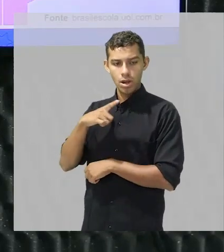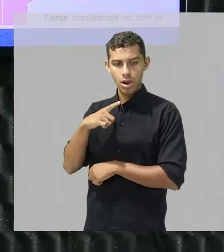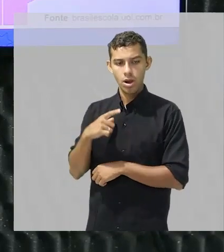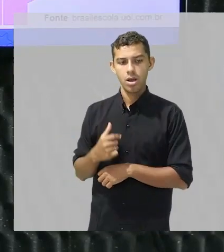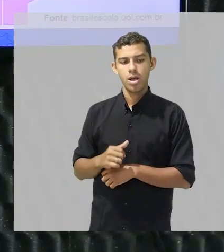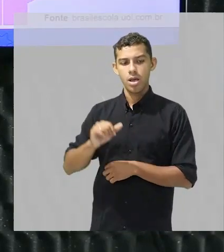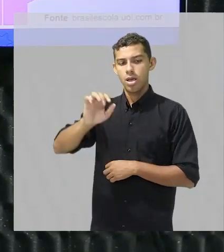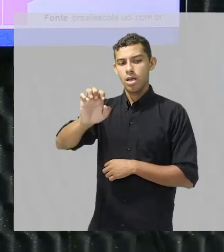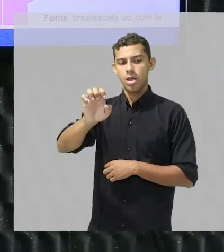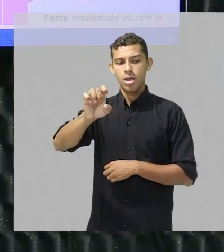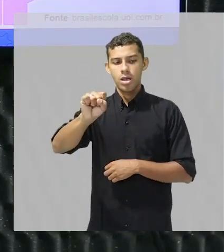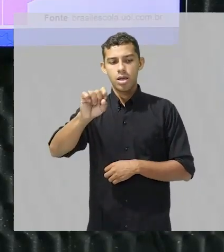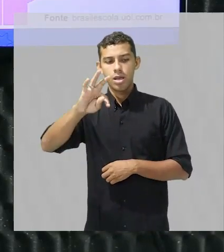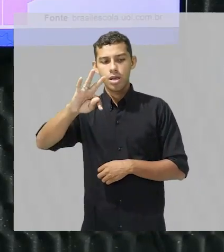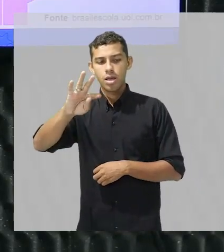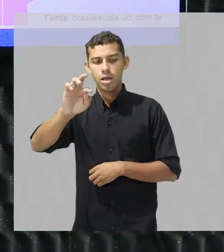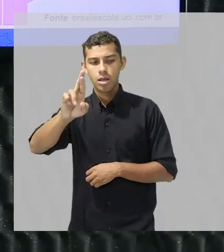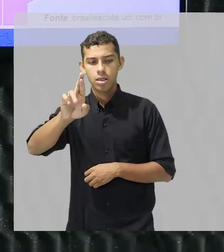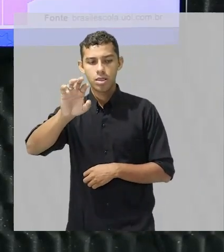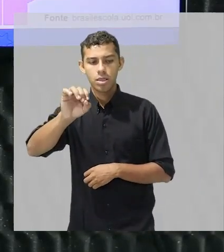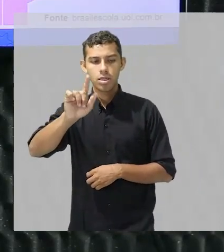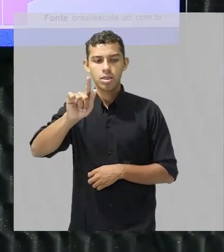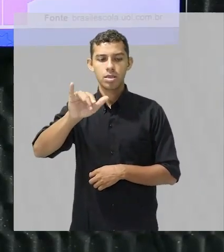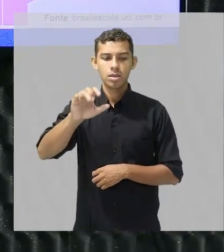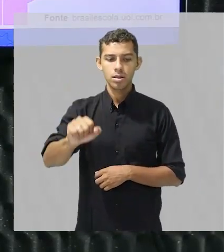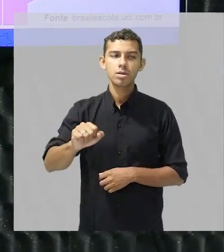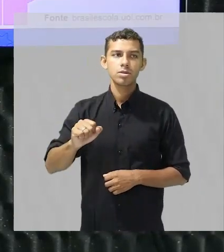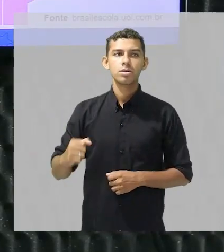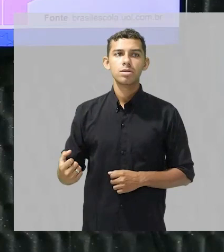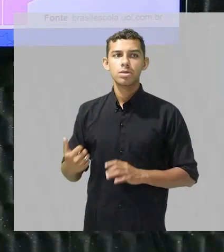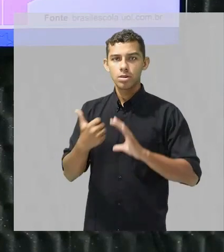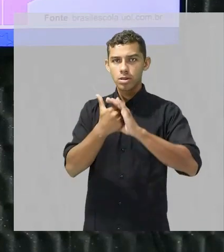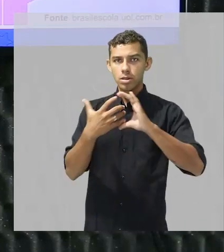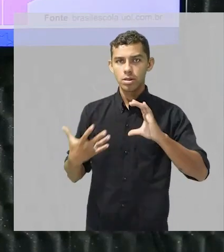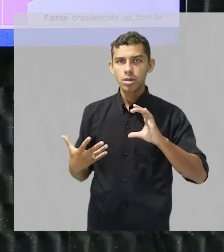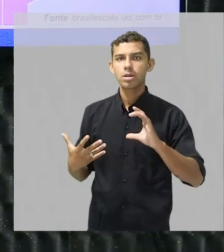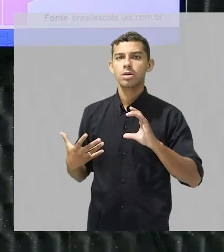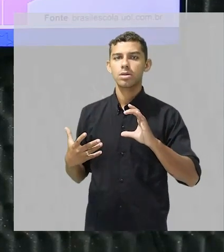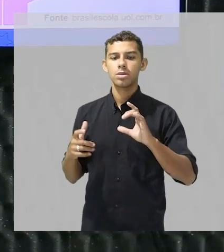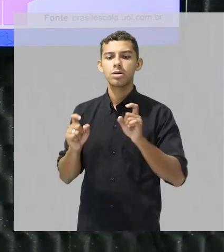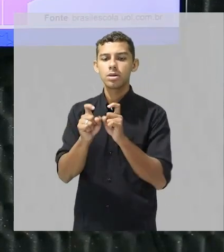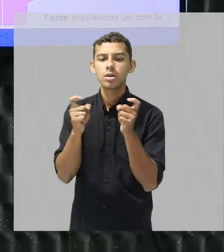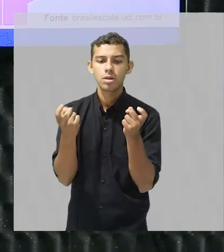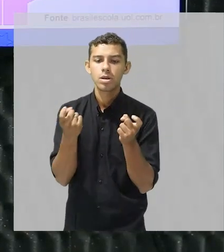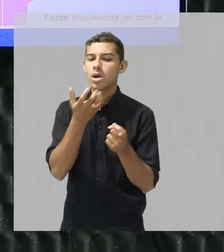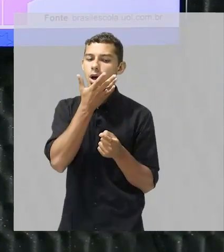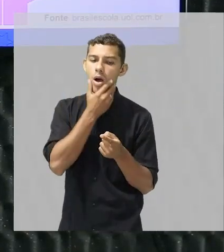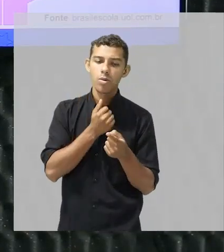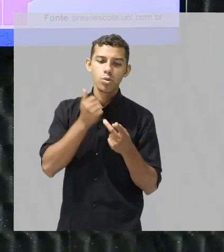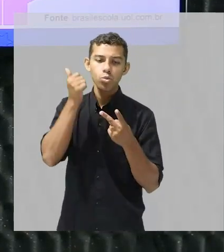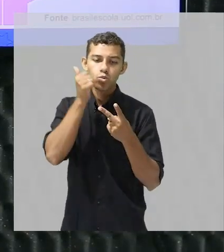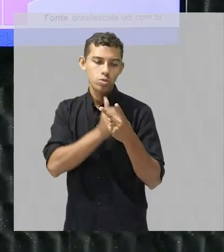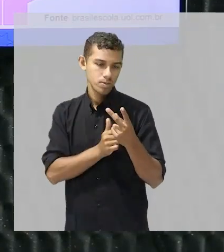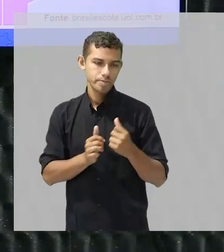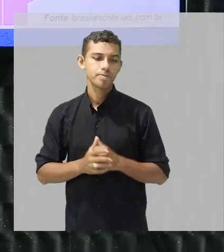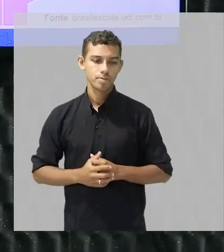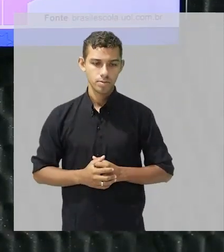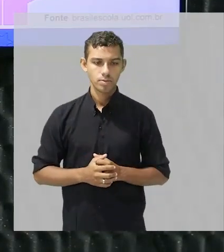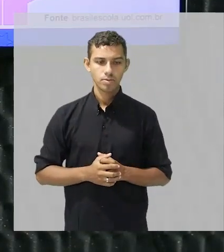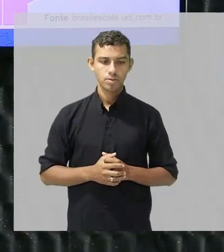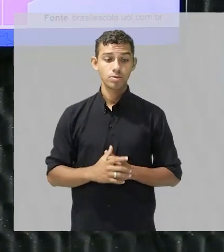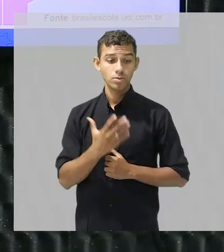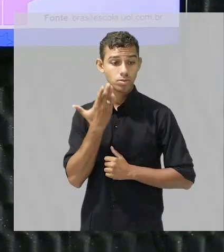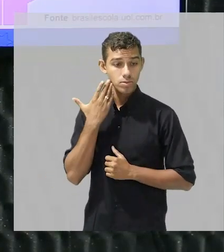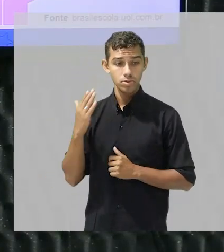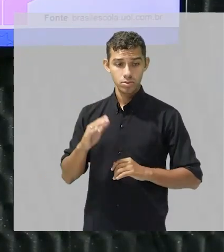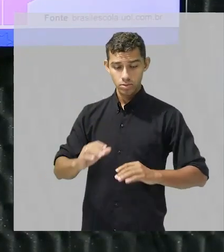que são importantes para o desenvolvimento das características sexuais secundárias masculina ou feminina, tá? No caso